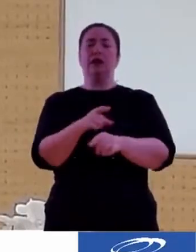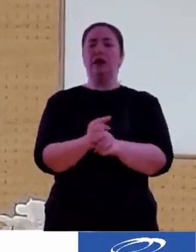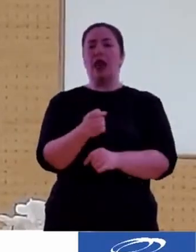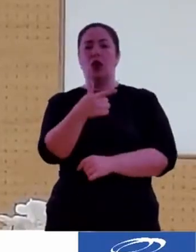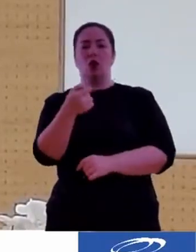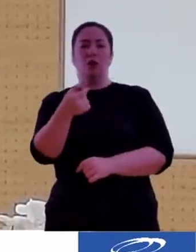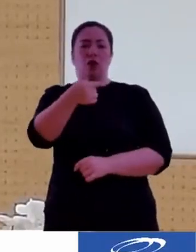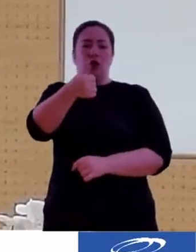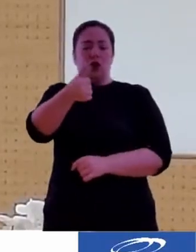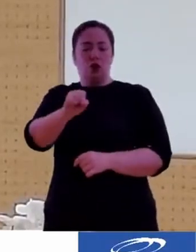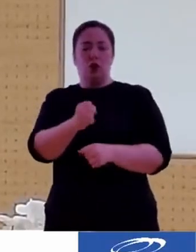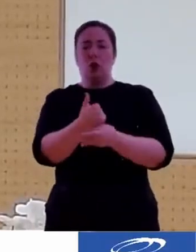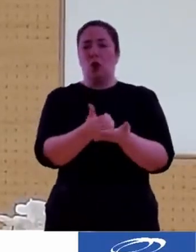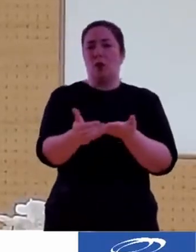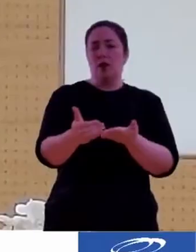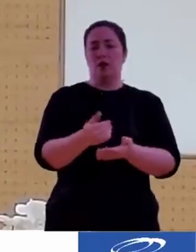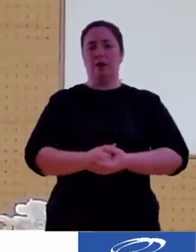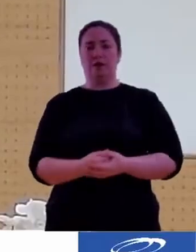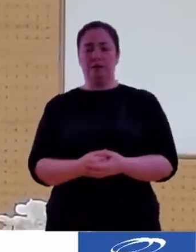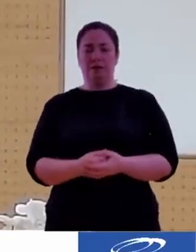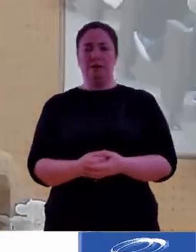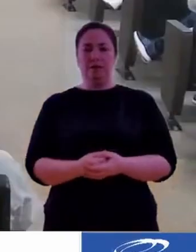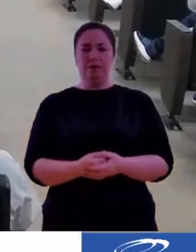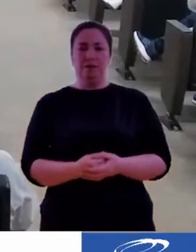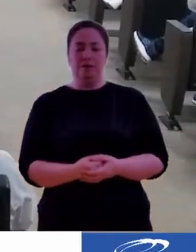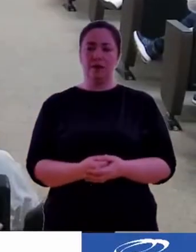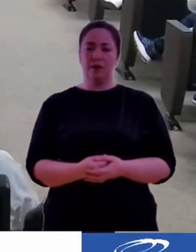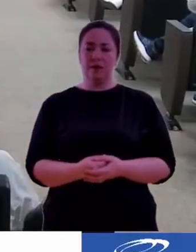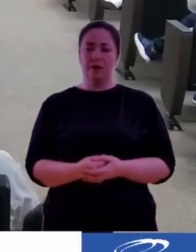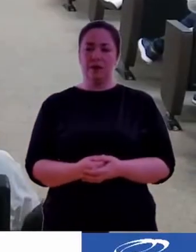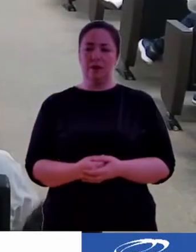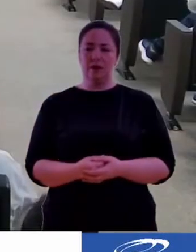2018. A palavra com Juliana.